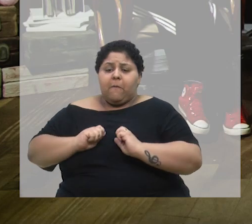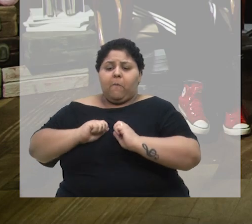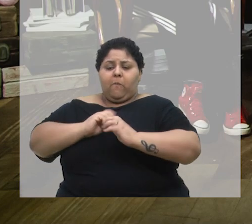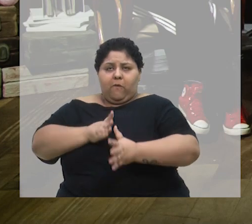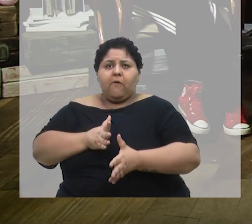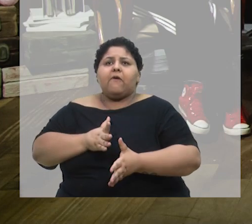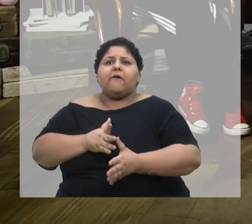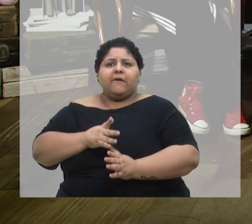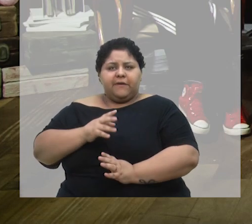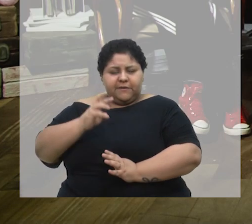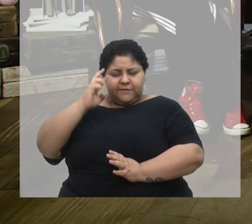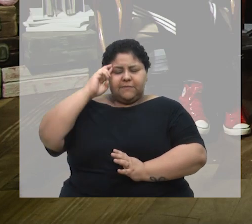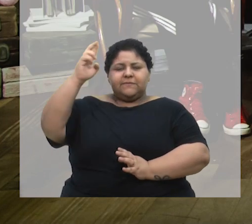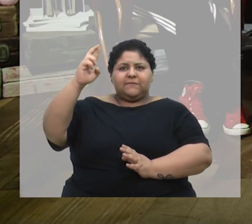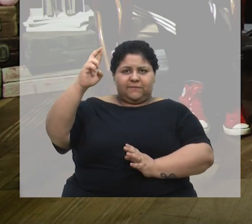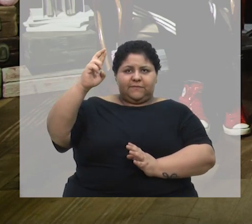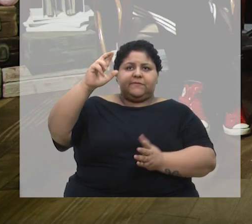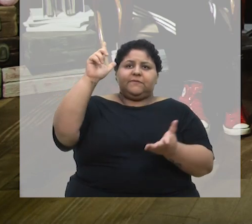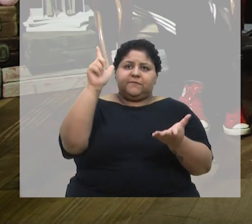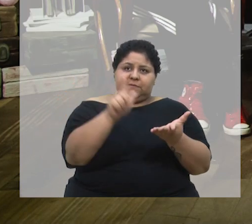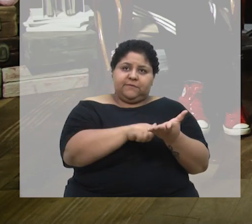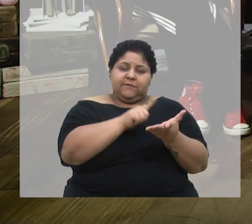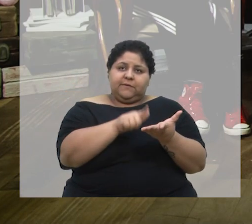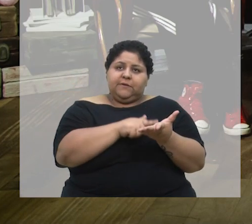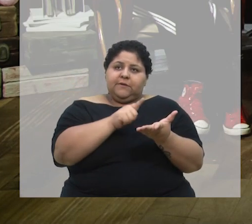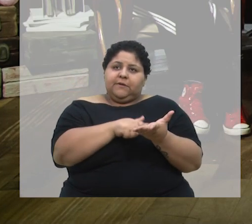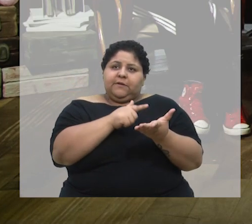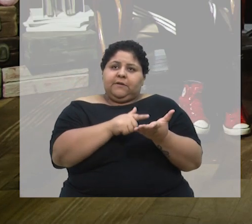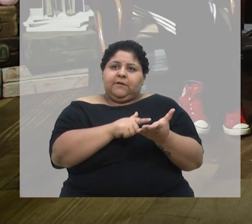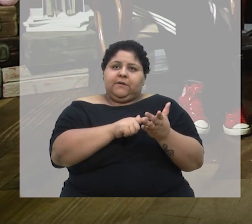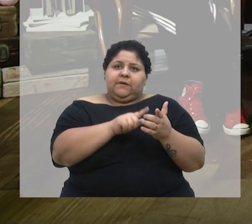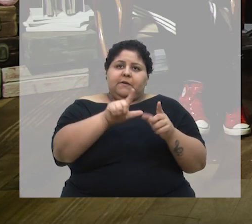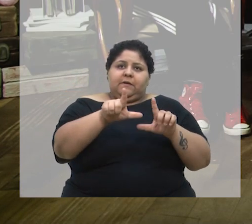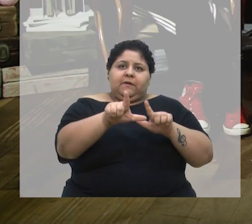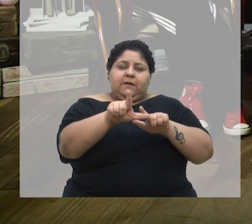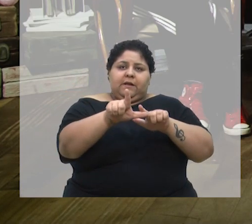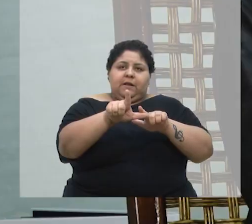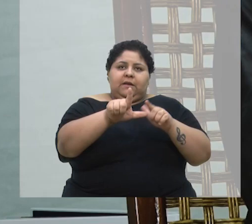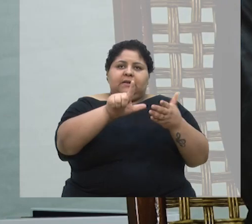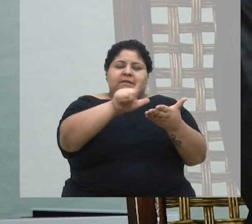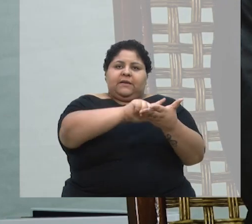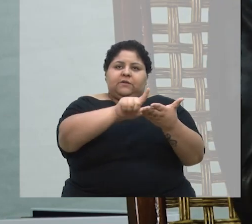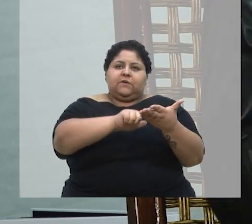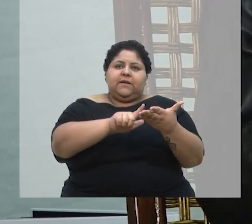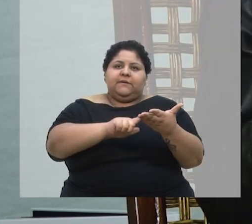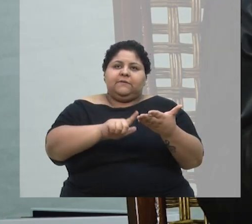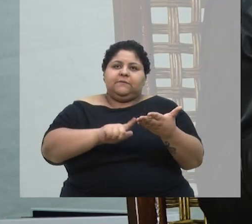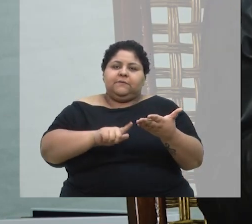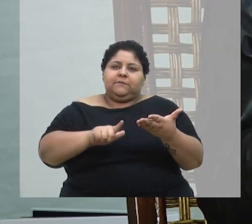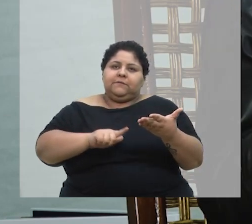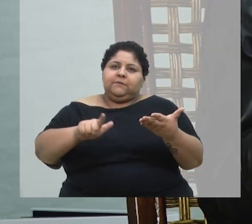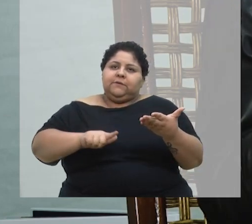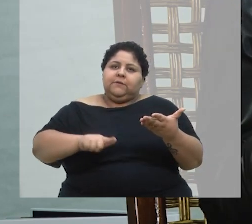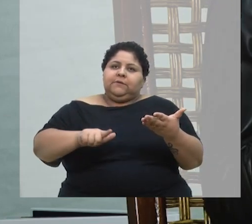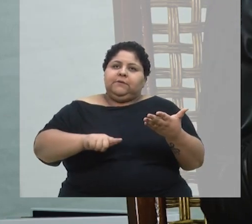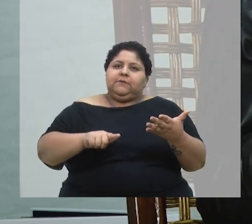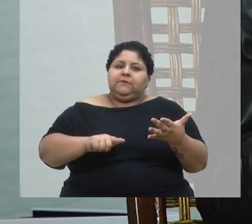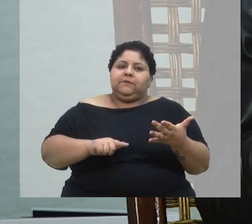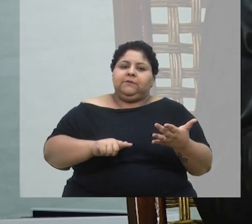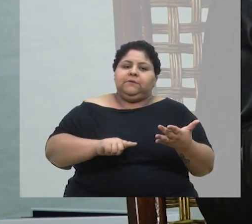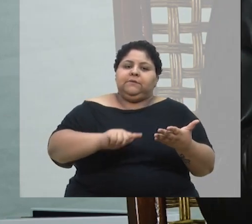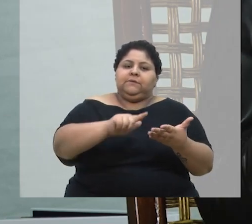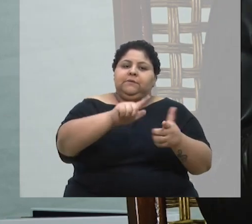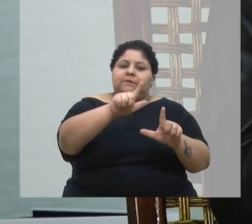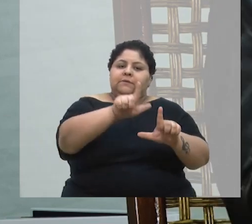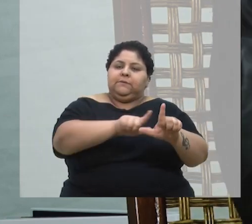próprias ações do, da diretoria do Livro, Literatura e Leitura, de todas as suas formas, né?